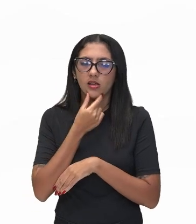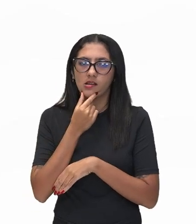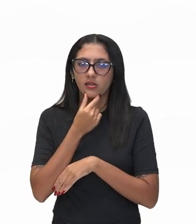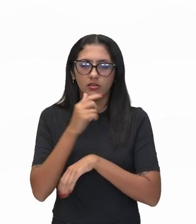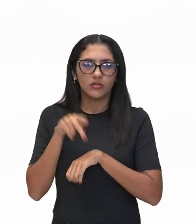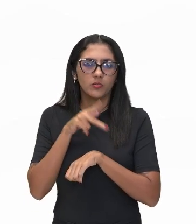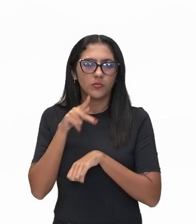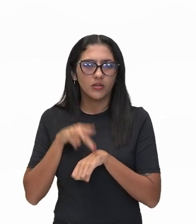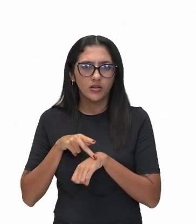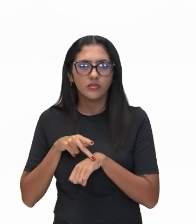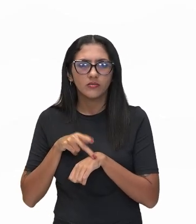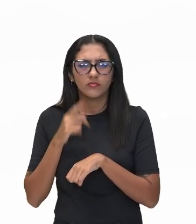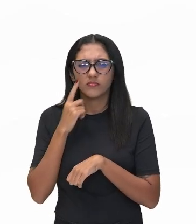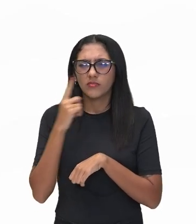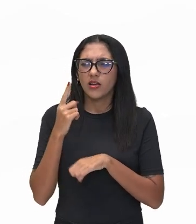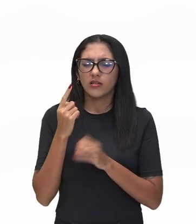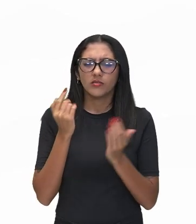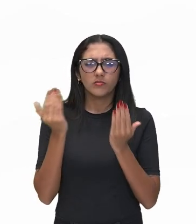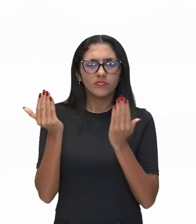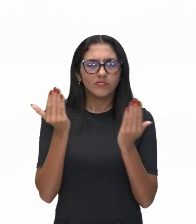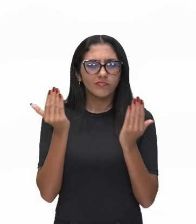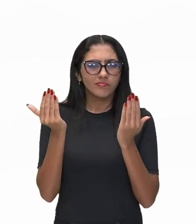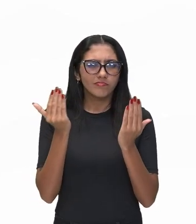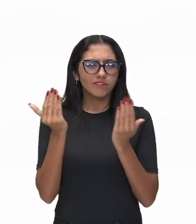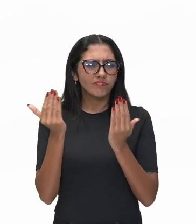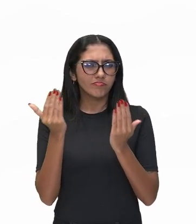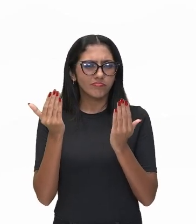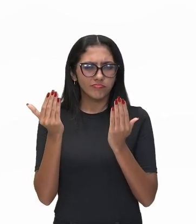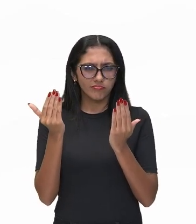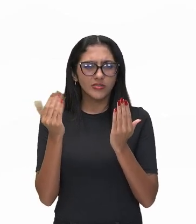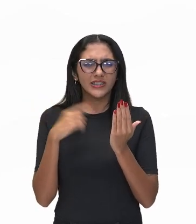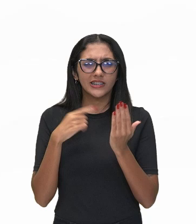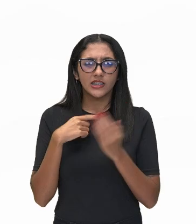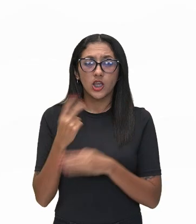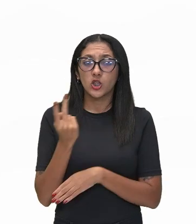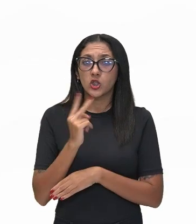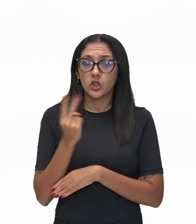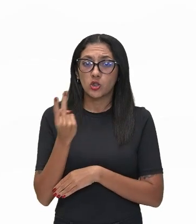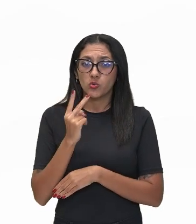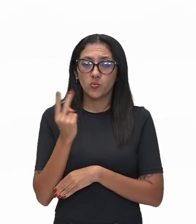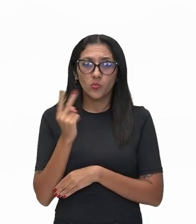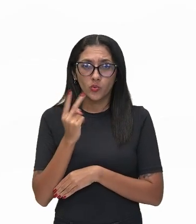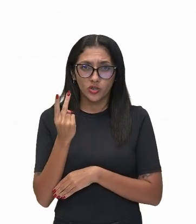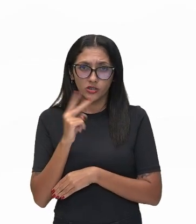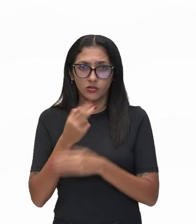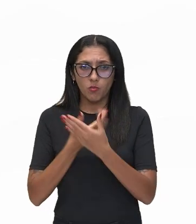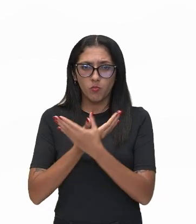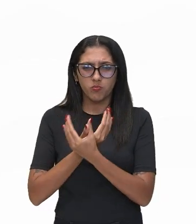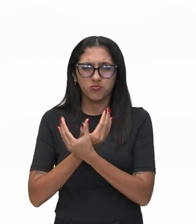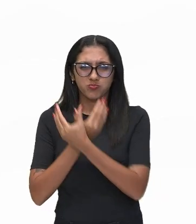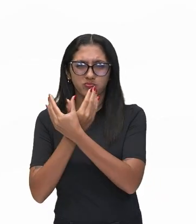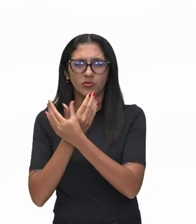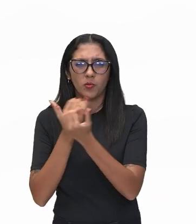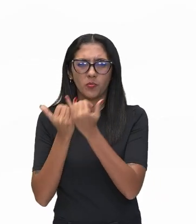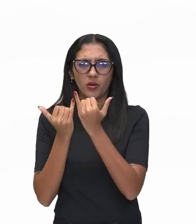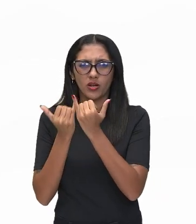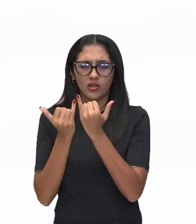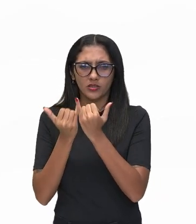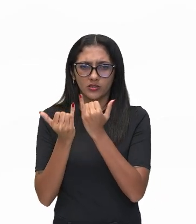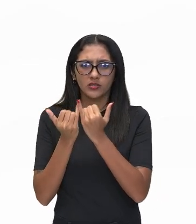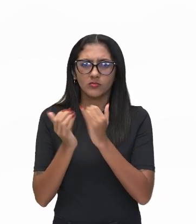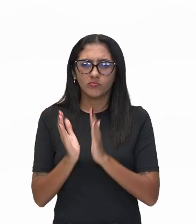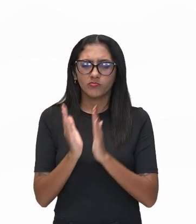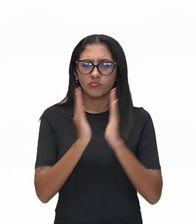conseguindo aí identificar na imagem que tem duas mariposas na sua tela, do antes. Era